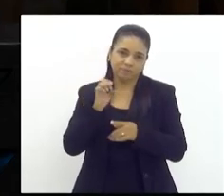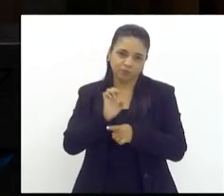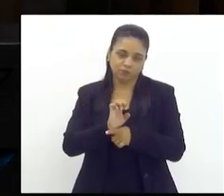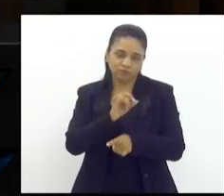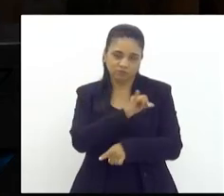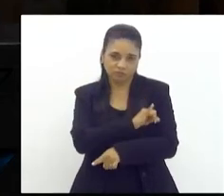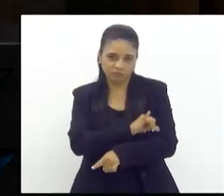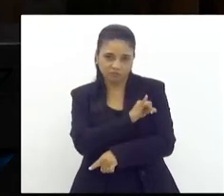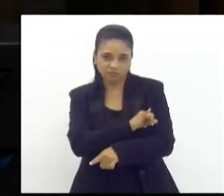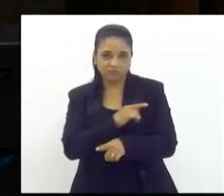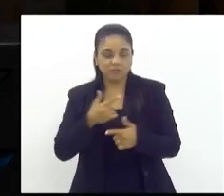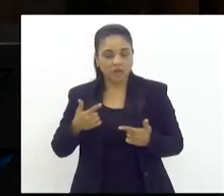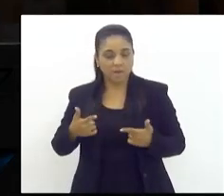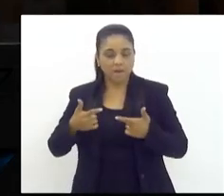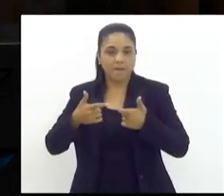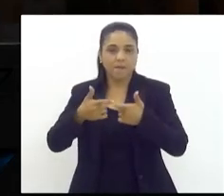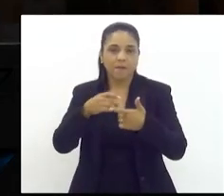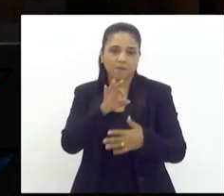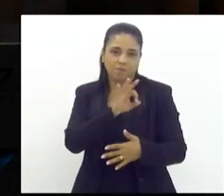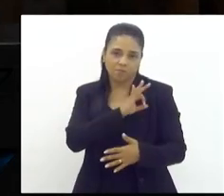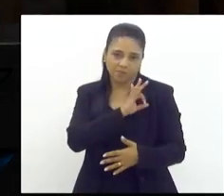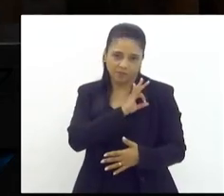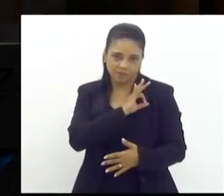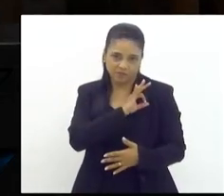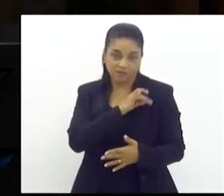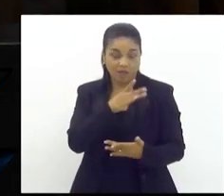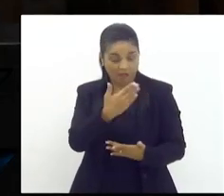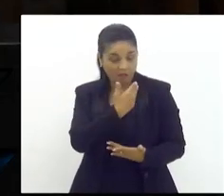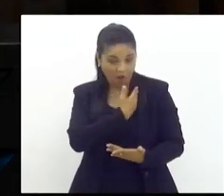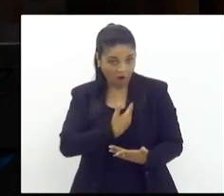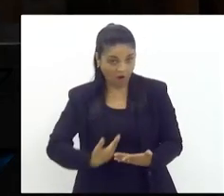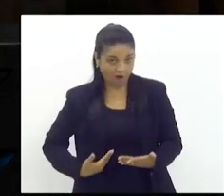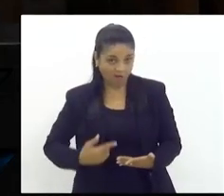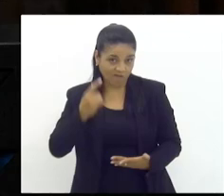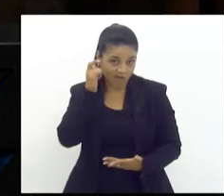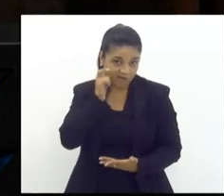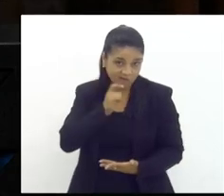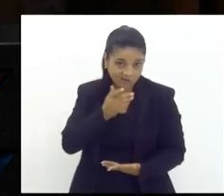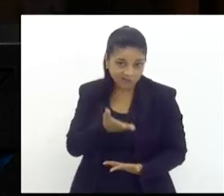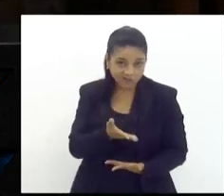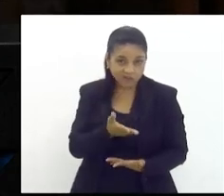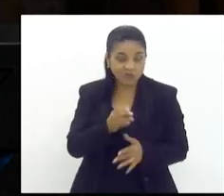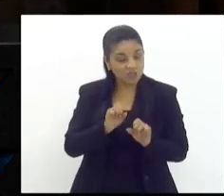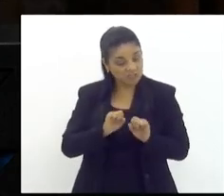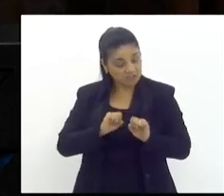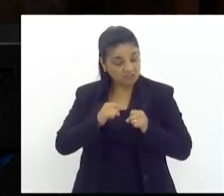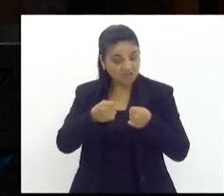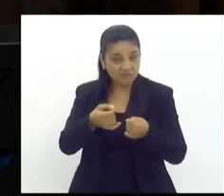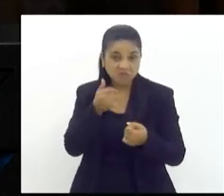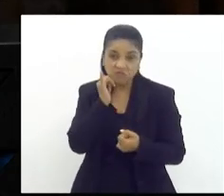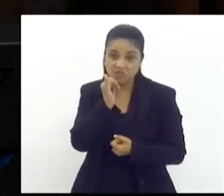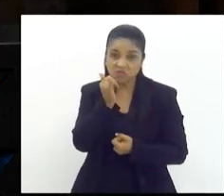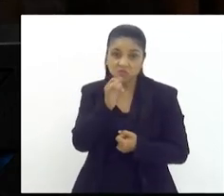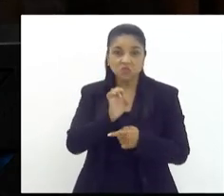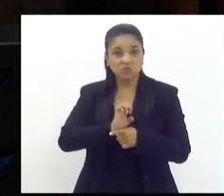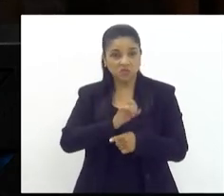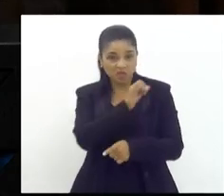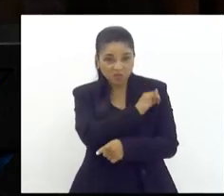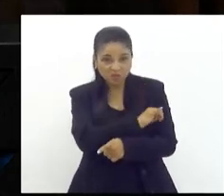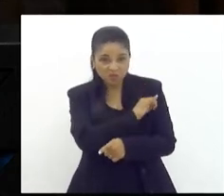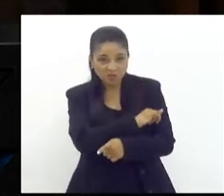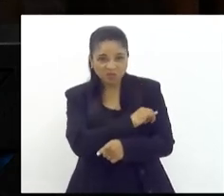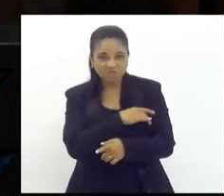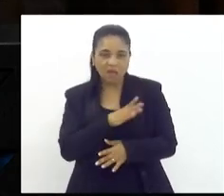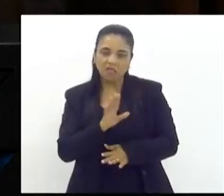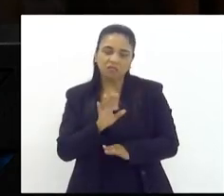policiais Esse é o governador que se diz aí defe do Rio de Janeiro mas não